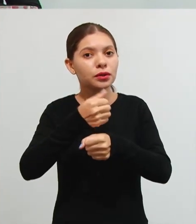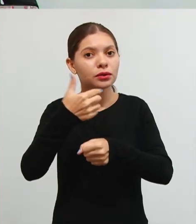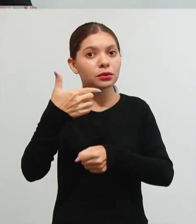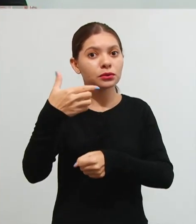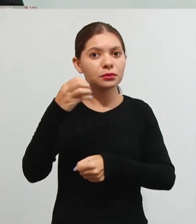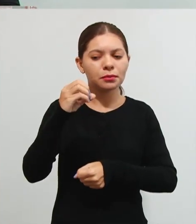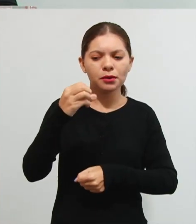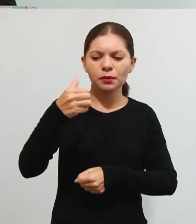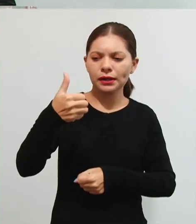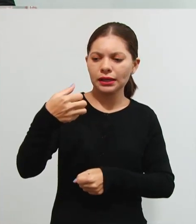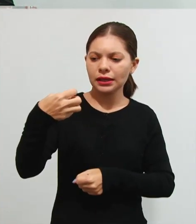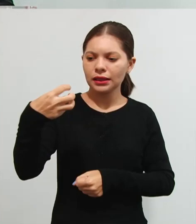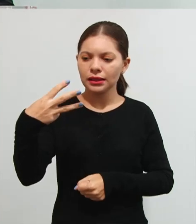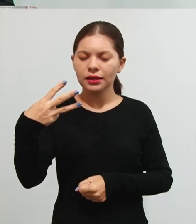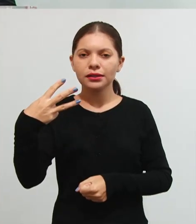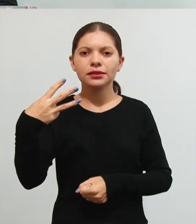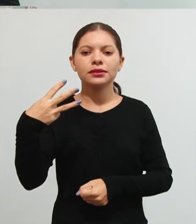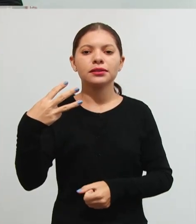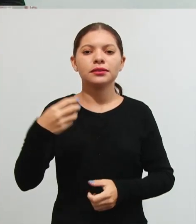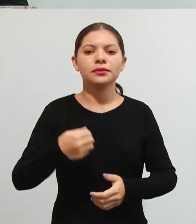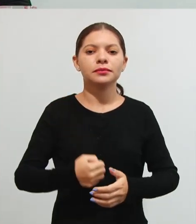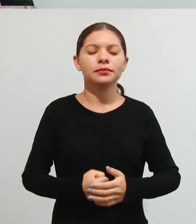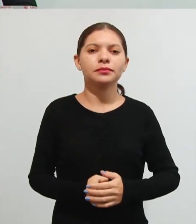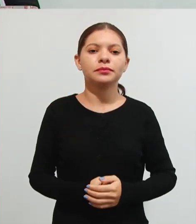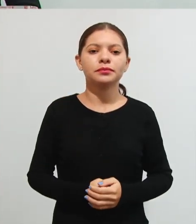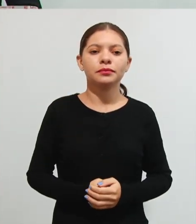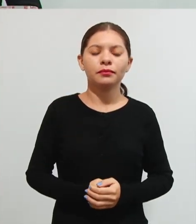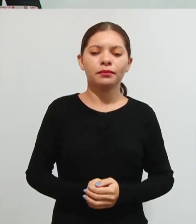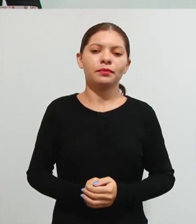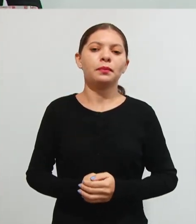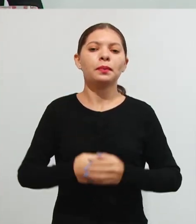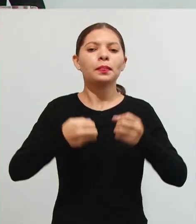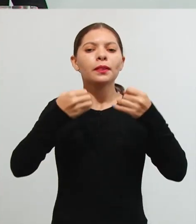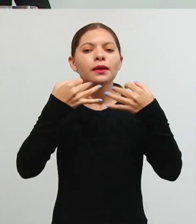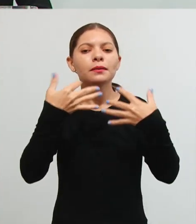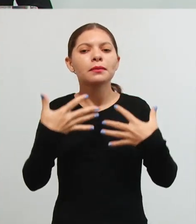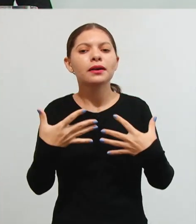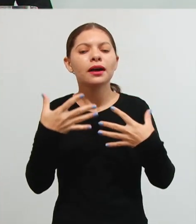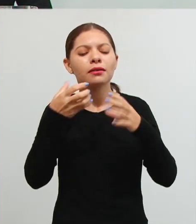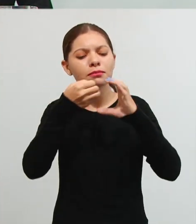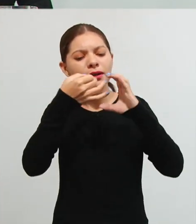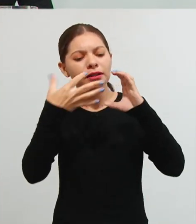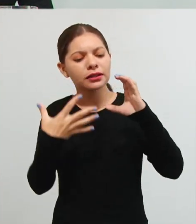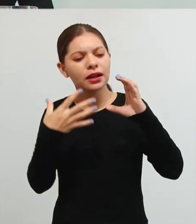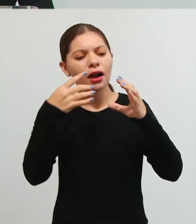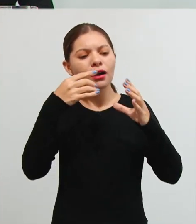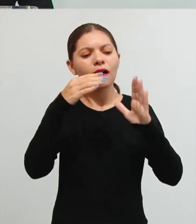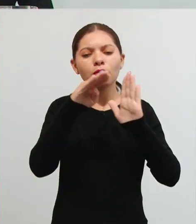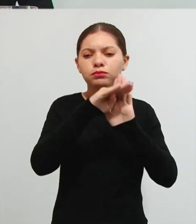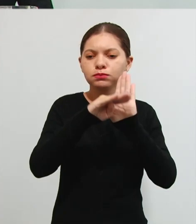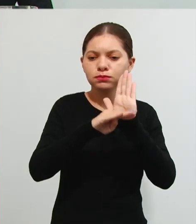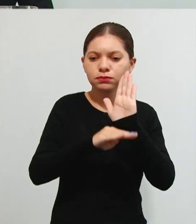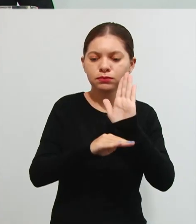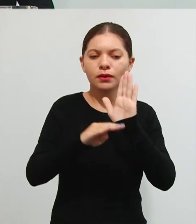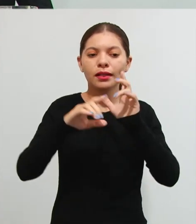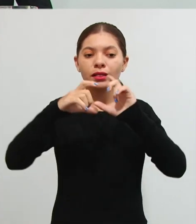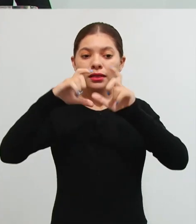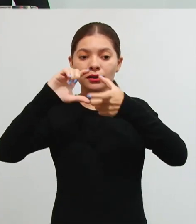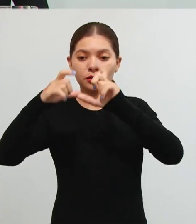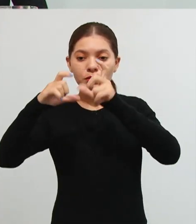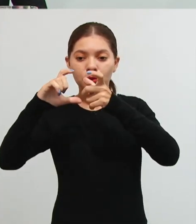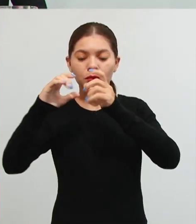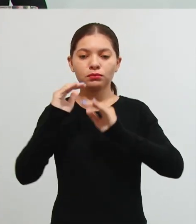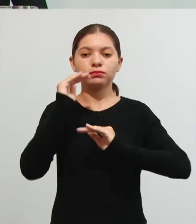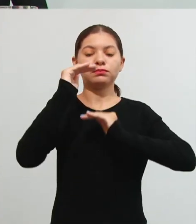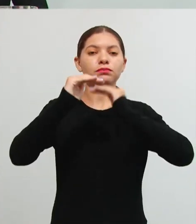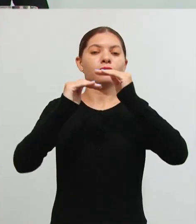2013, até 2000, no DSM-5, era classificado transtorno global do desenvolvimento. Usava-se